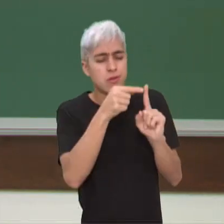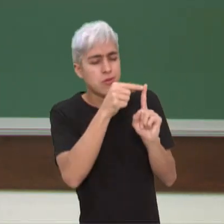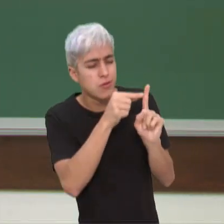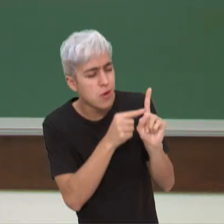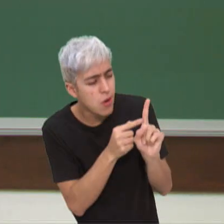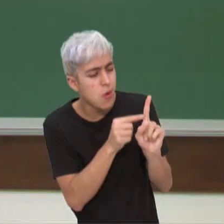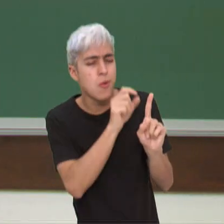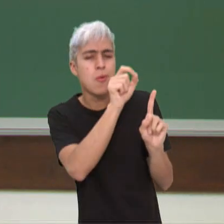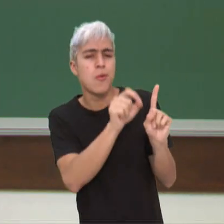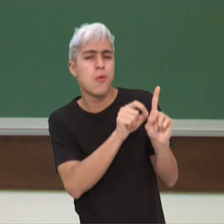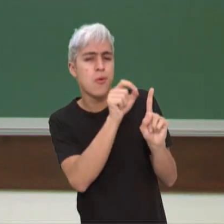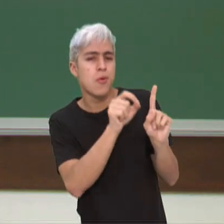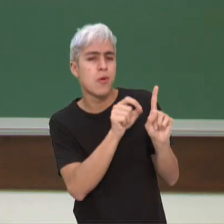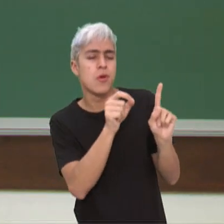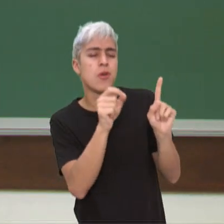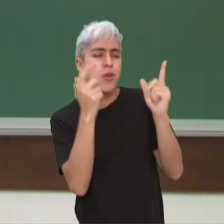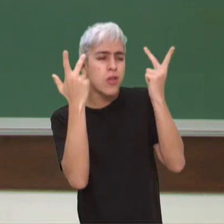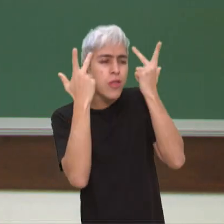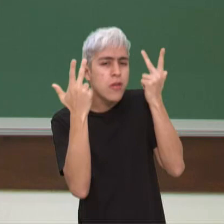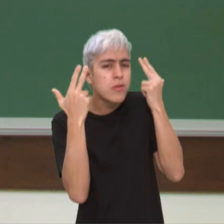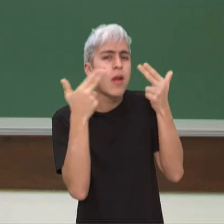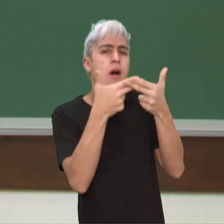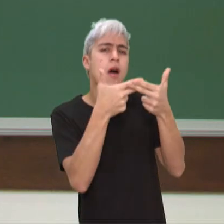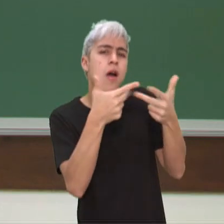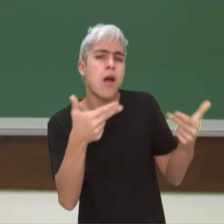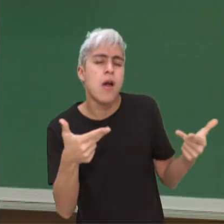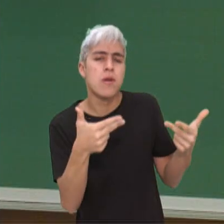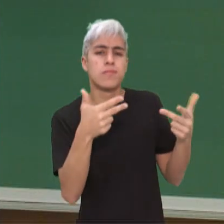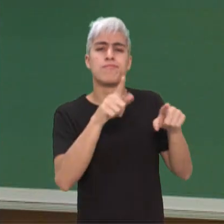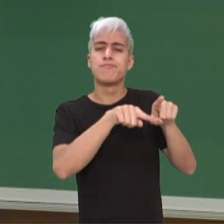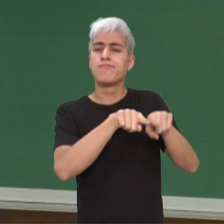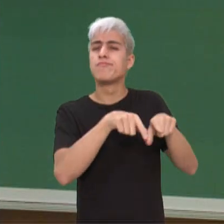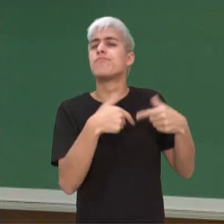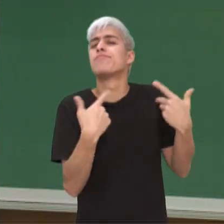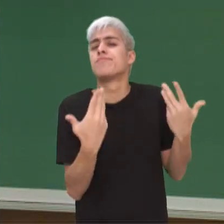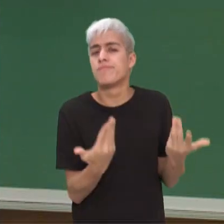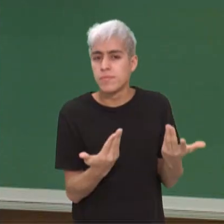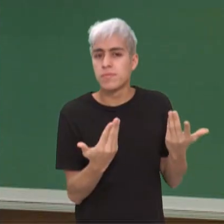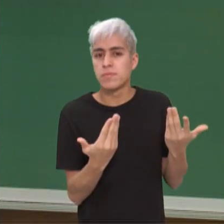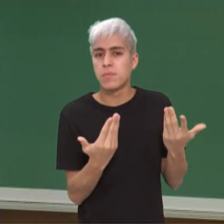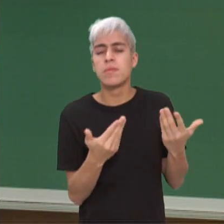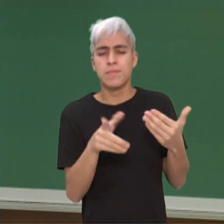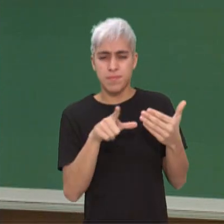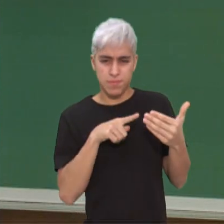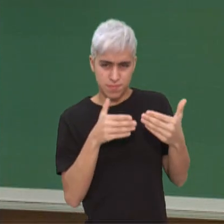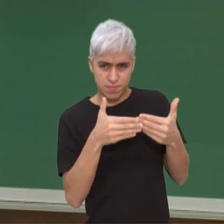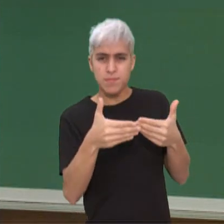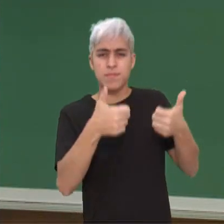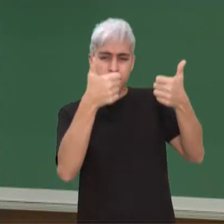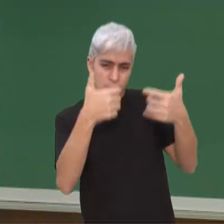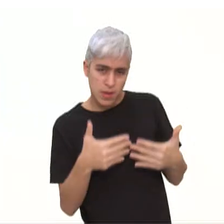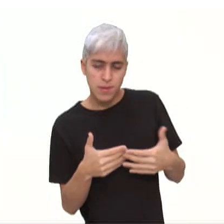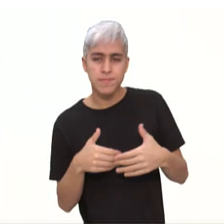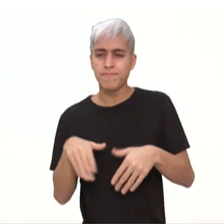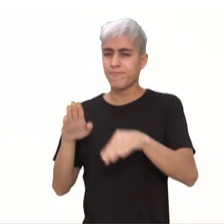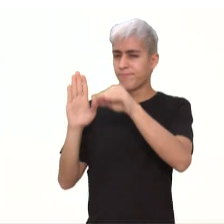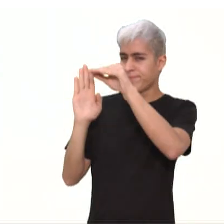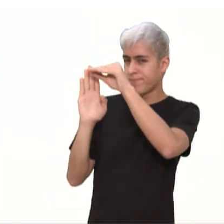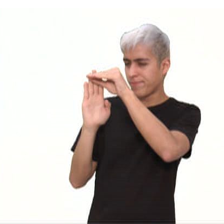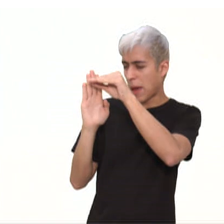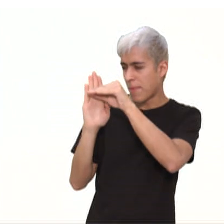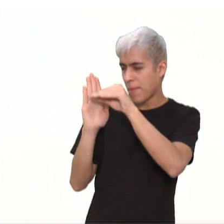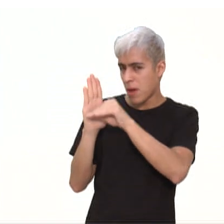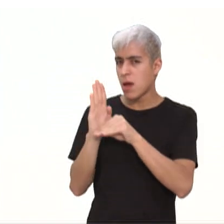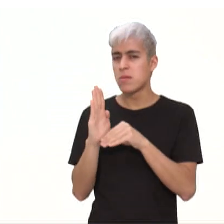tipos dos recursos naturais? E aí eles estão na sequência. Além, então,